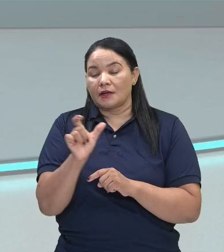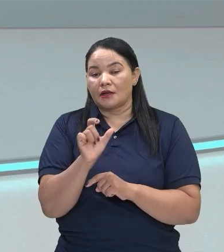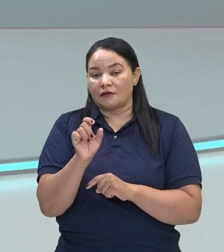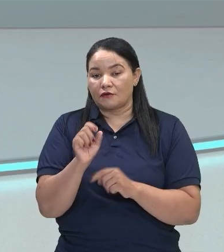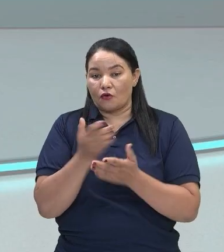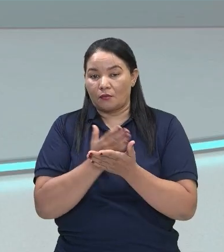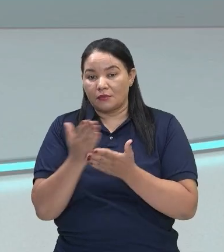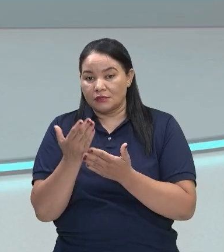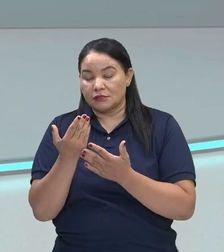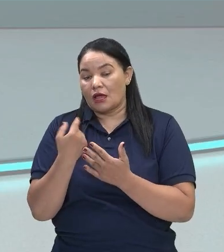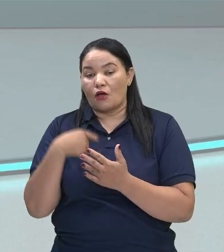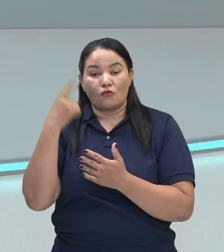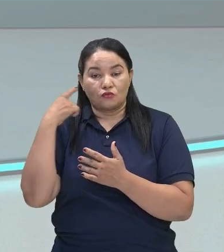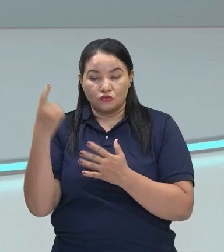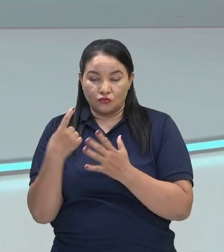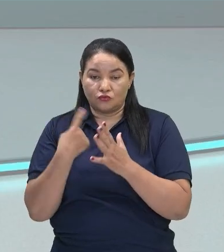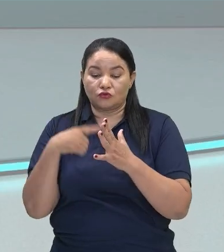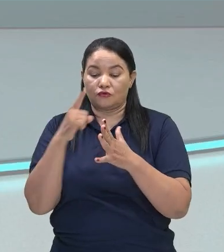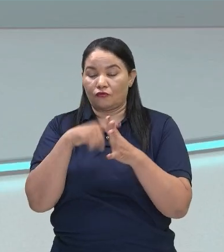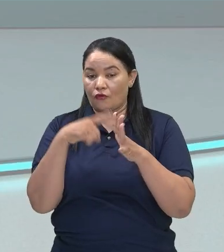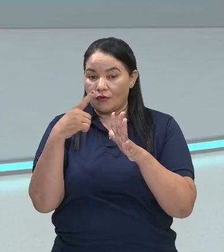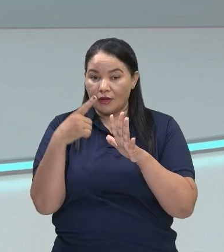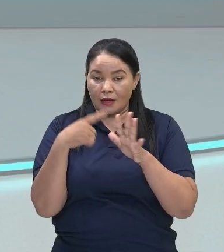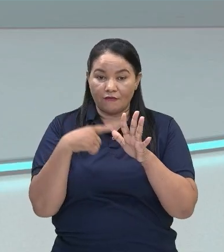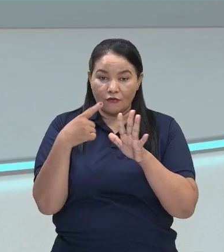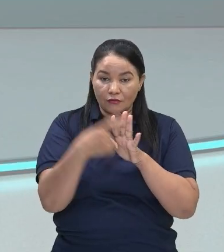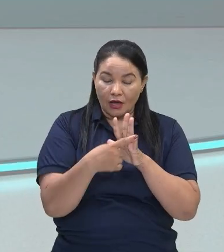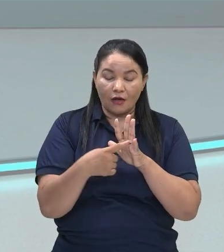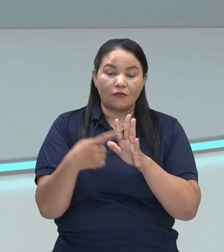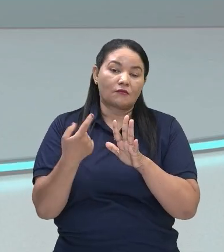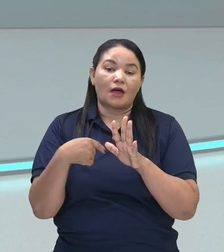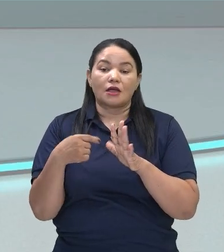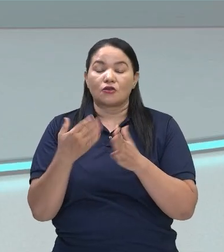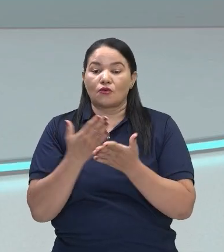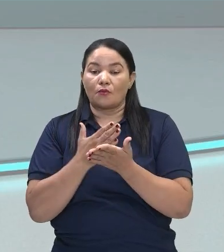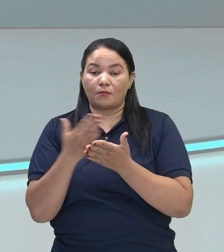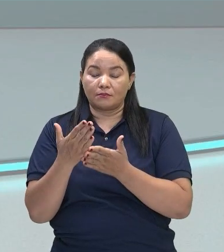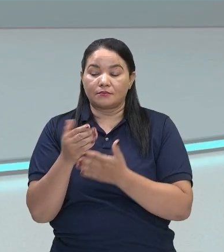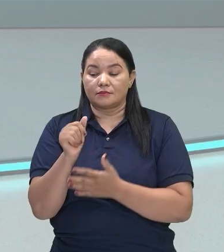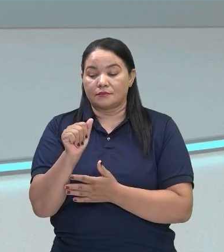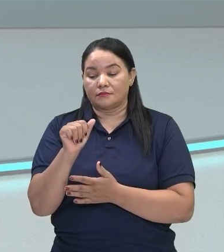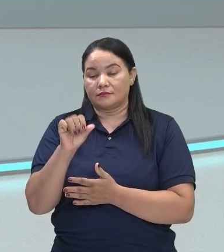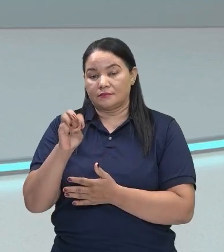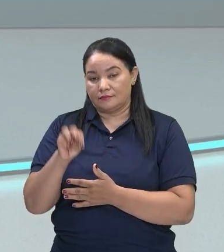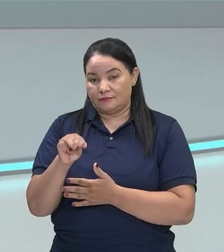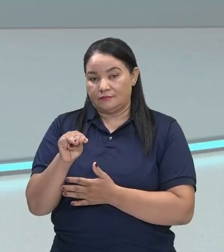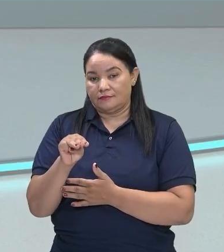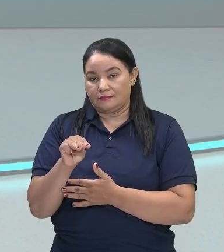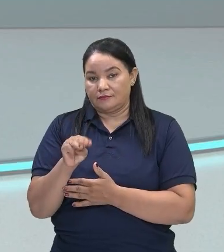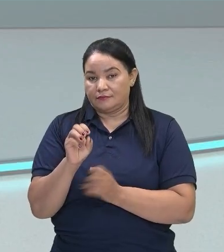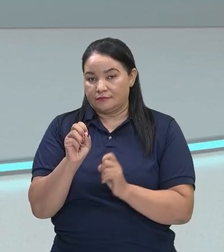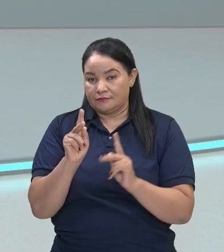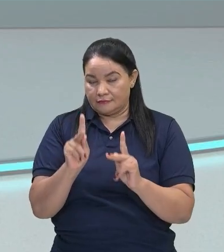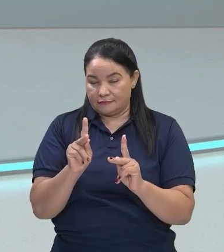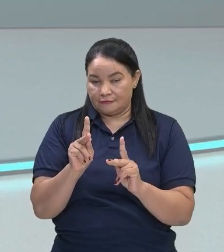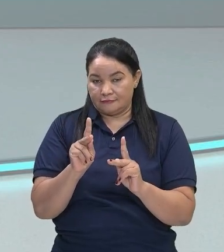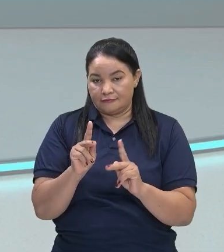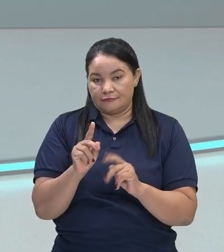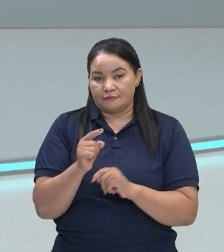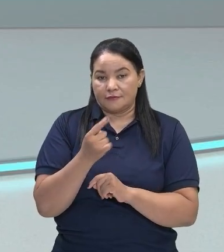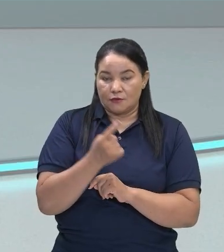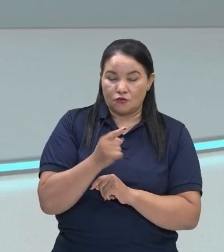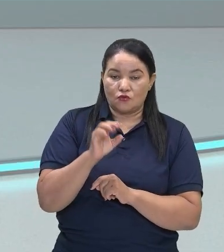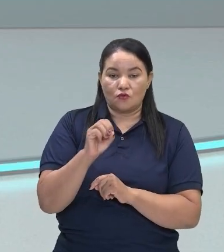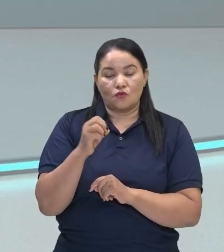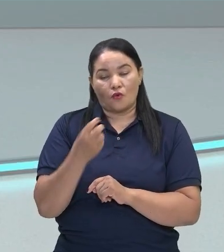tá certo? A e an, a e an significam uma, tá certo? A diferença, então, é